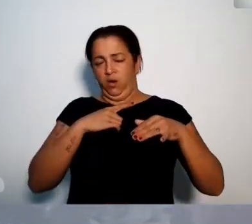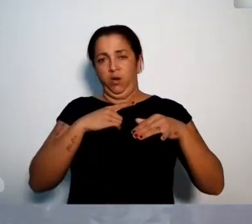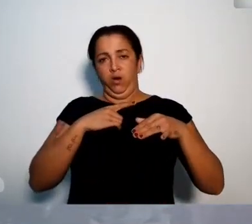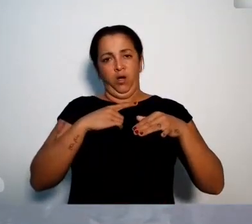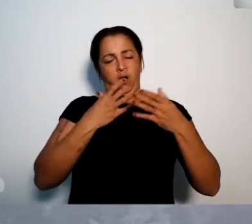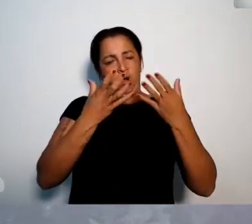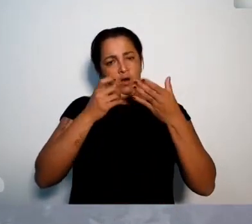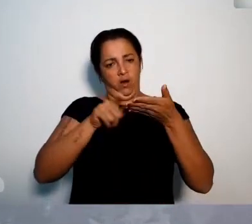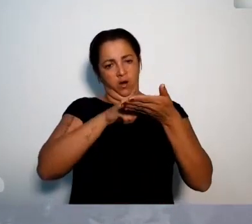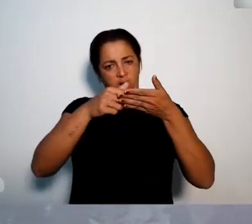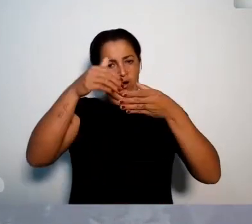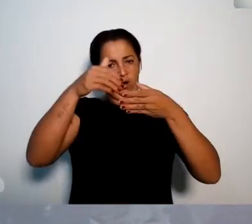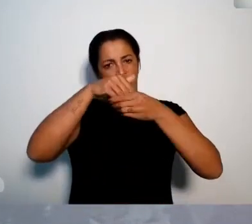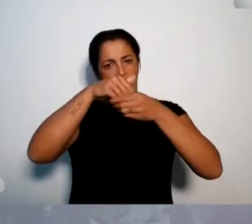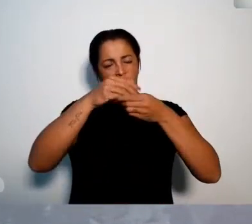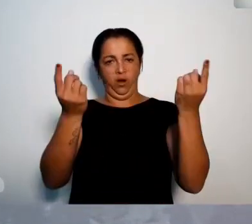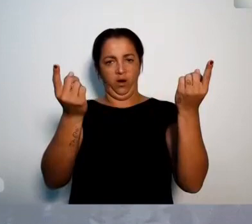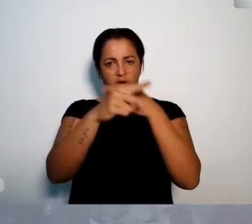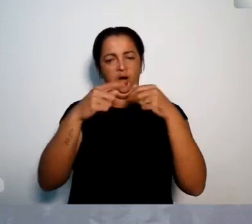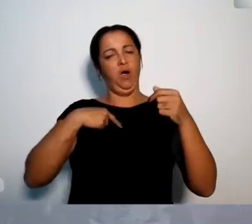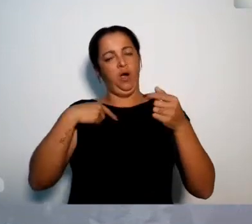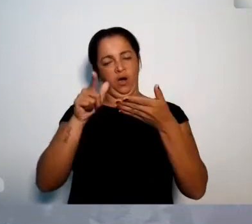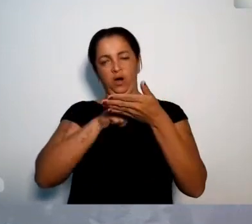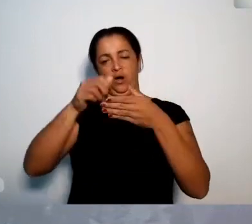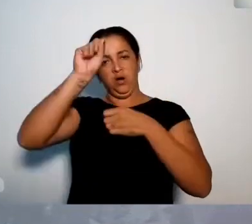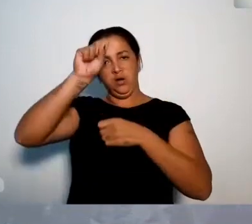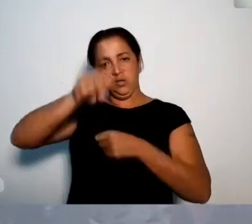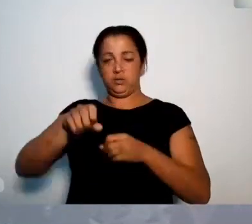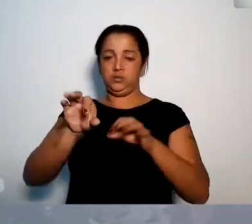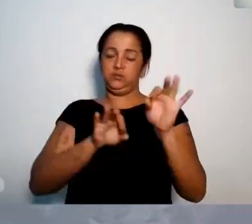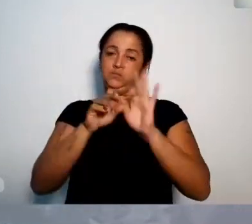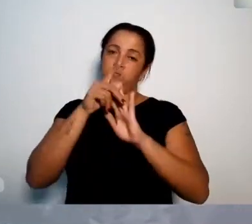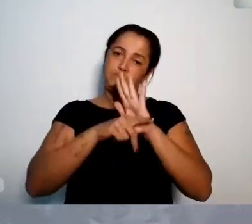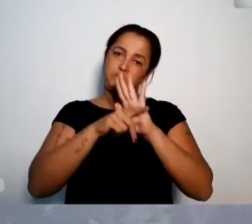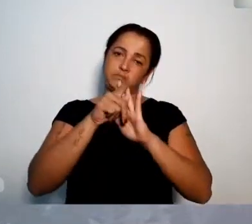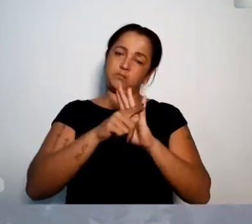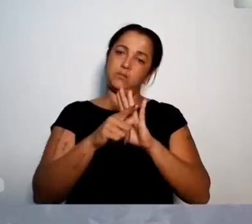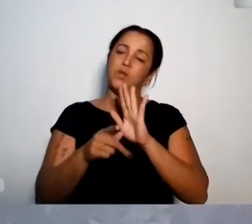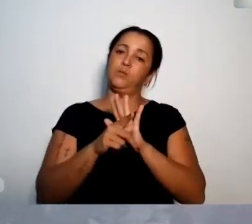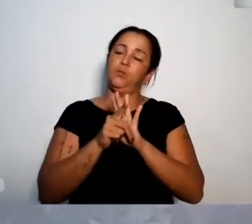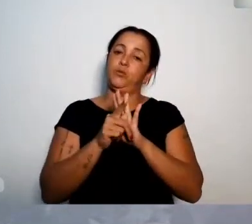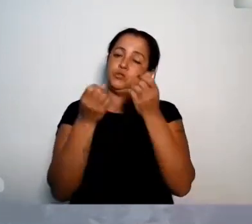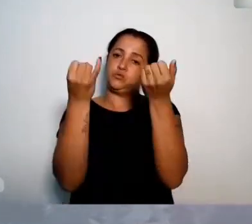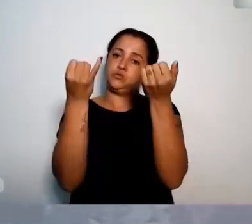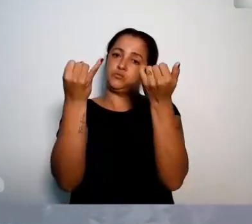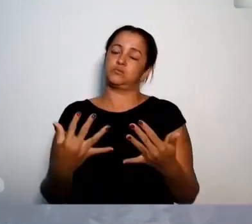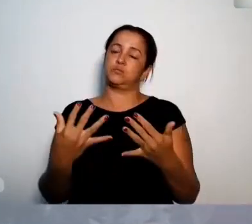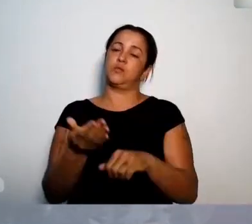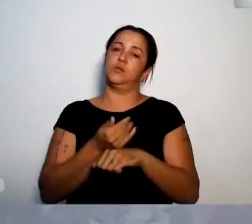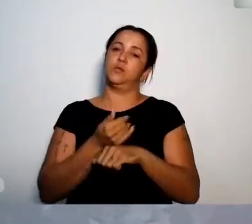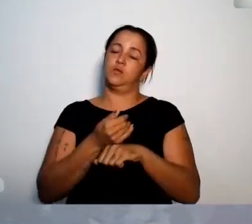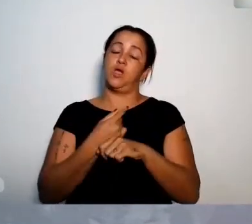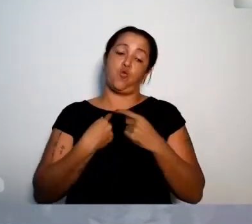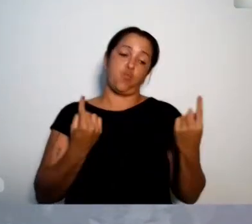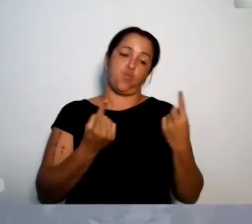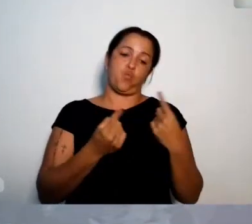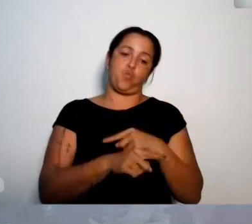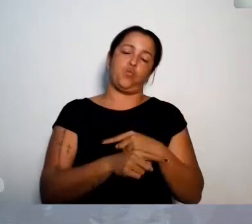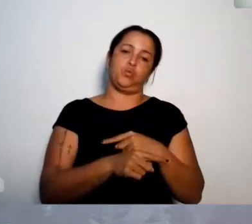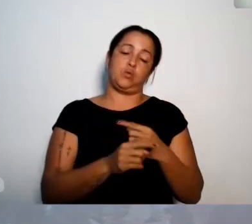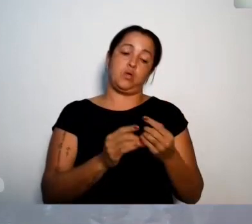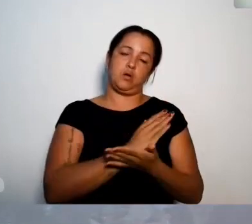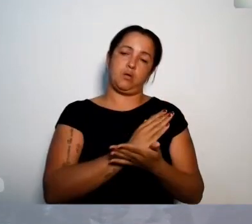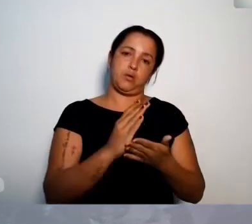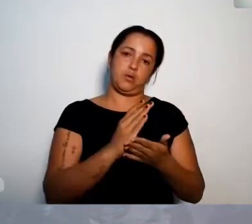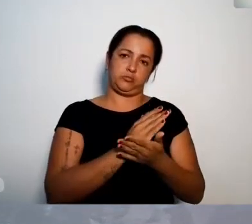será favorável ao projeto e já fica aqui de antemão justificado do porquê, apesar de ser contra parte desse projeto, eu vou votar a